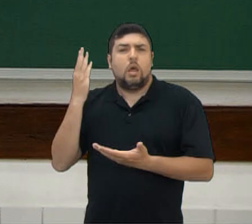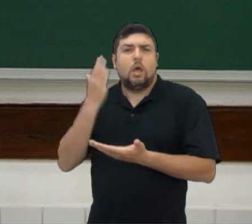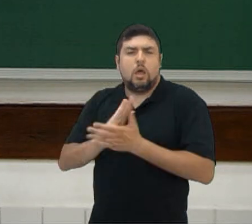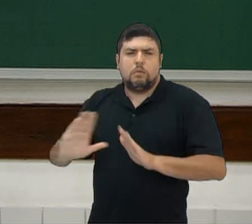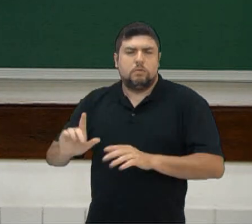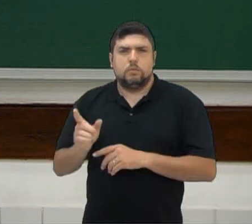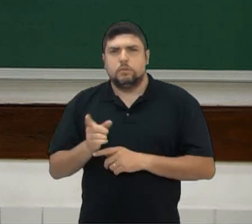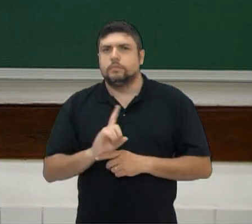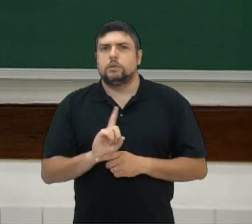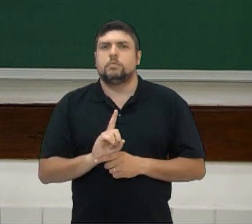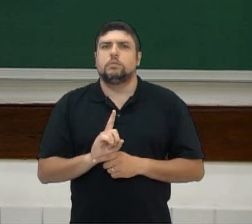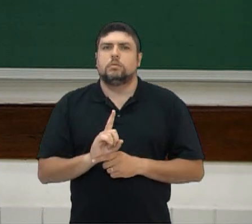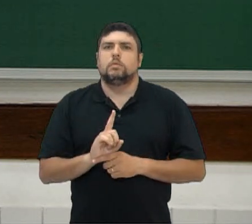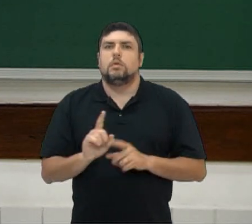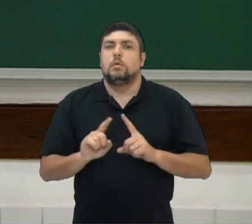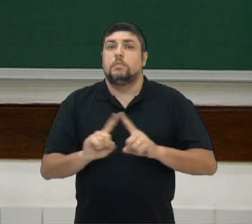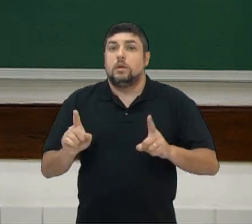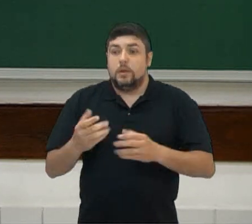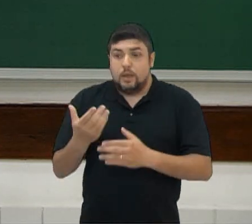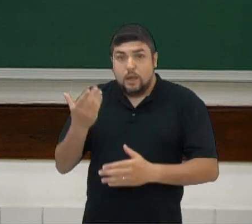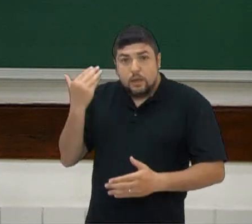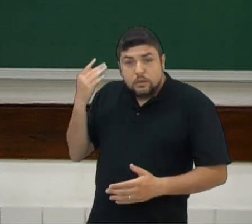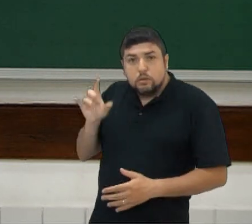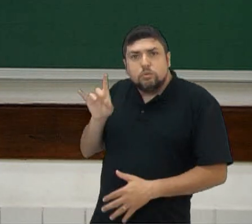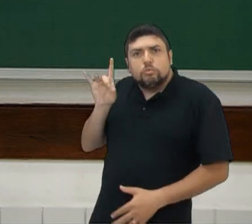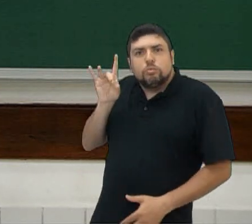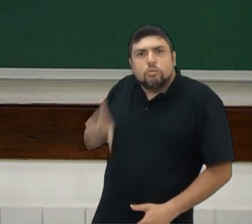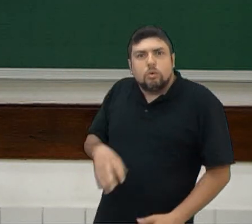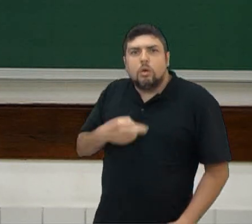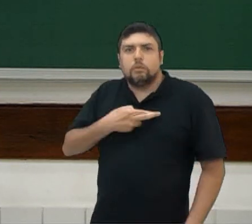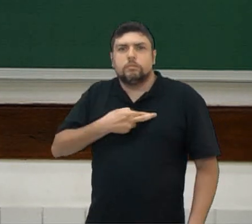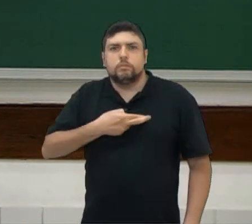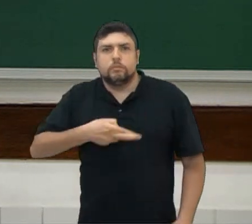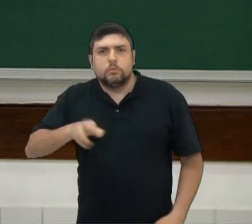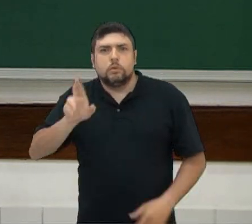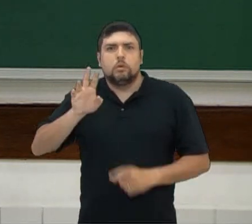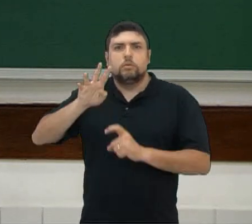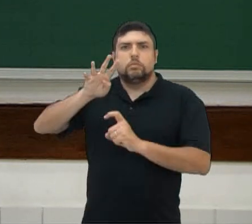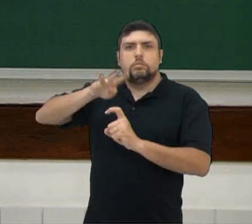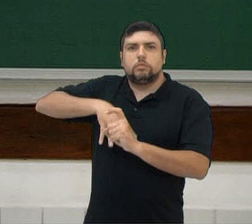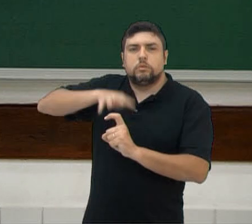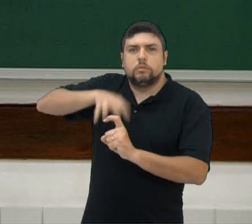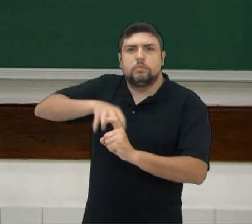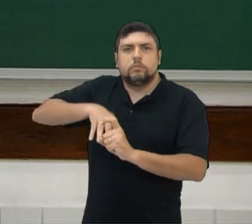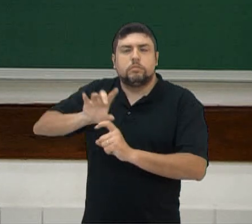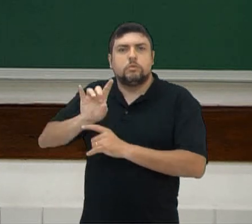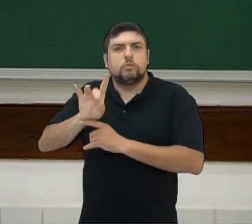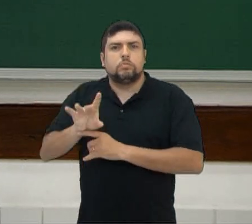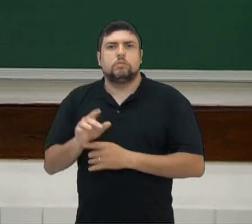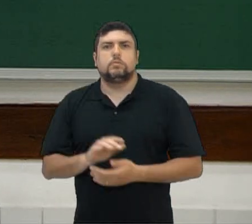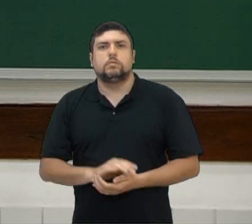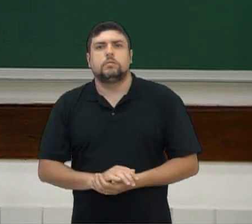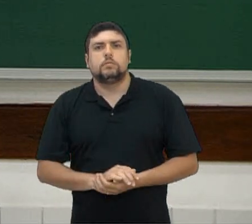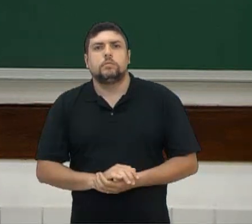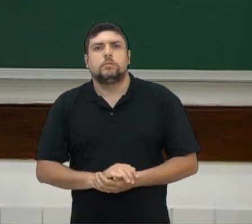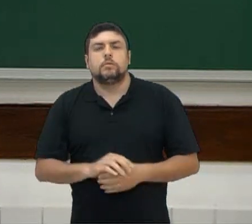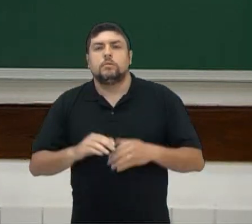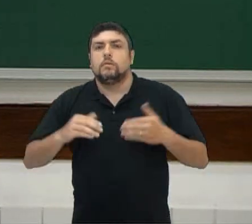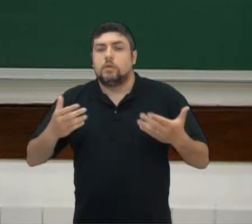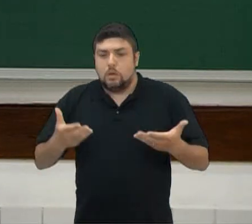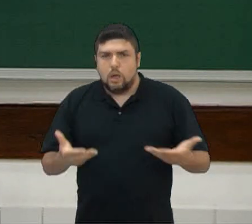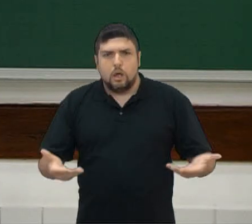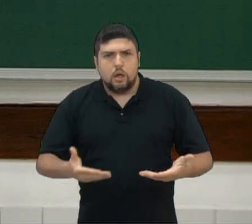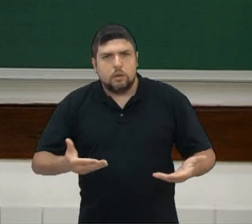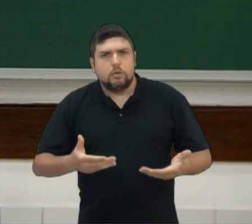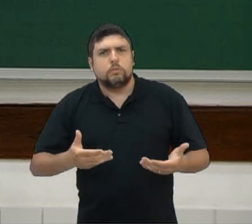válidas, mas antes era só explicações religiosas que a gente tinha, né? Coisas místicas, enfim. E